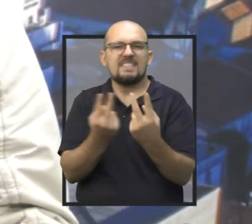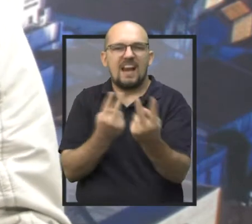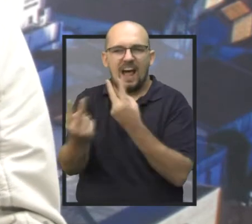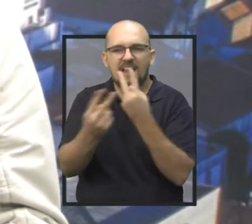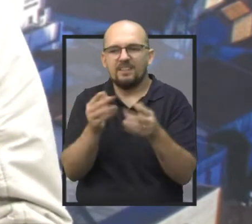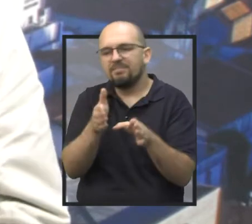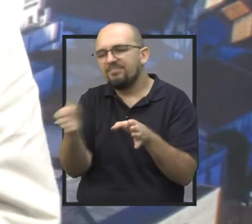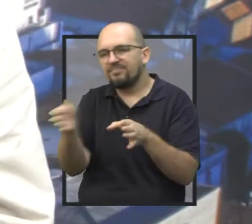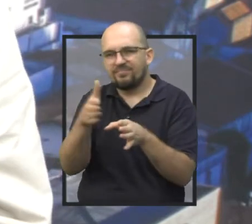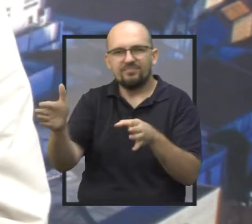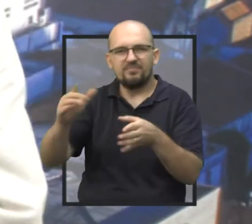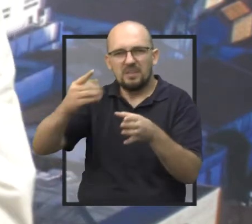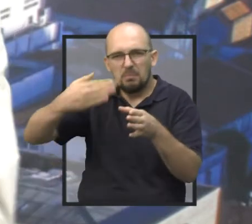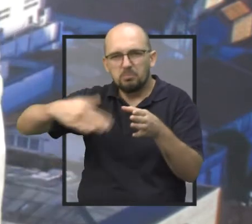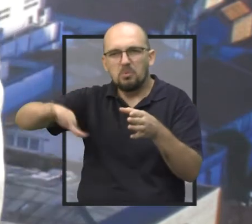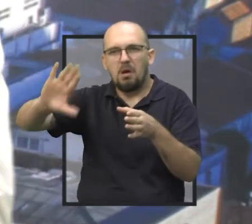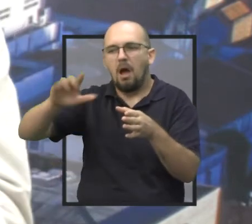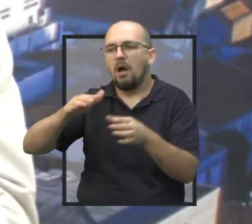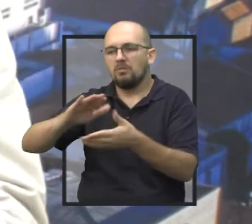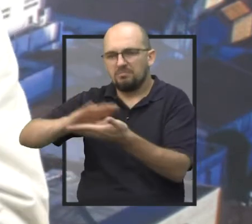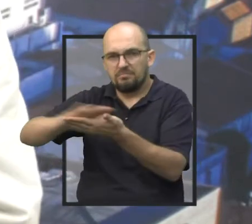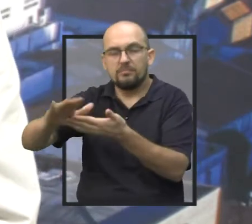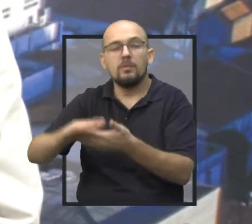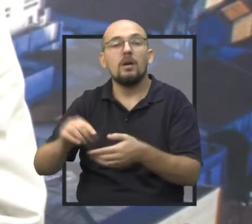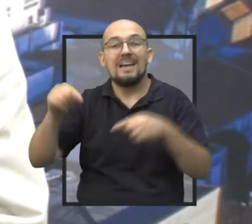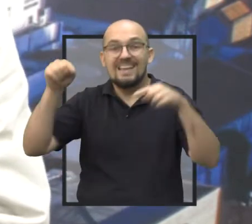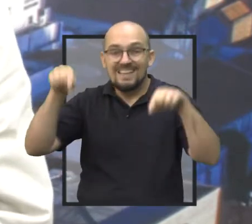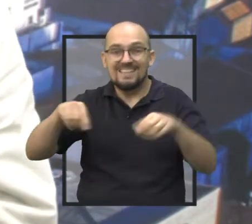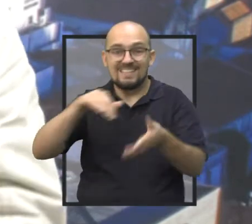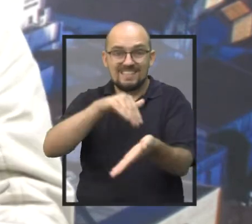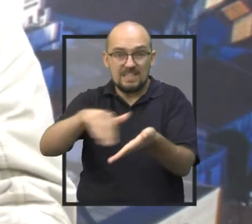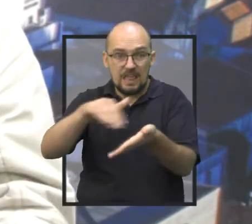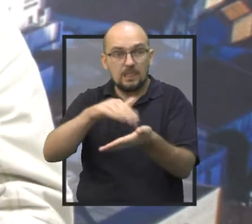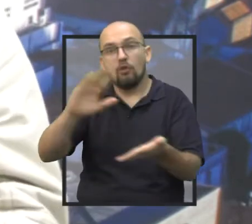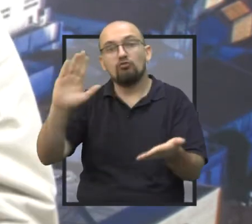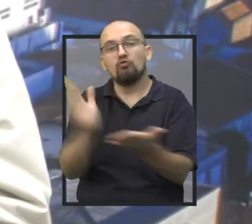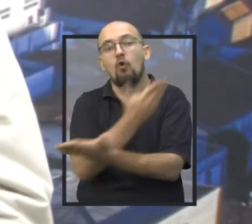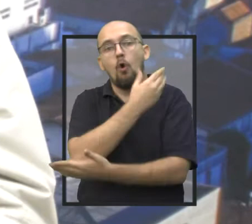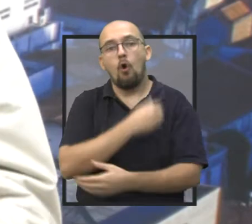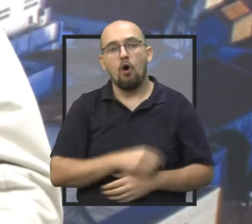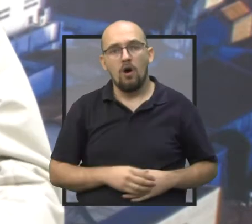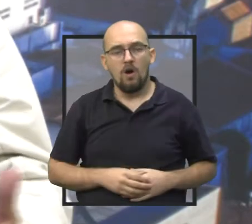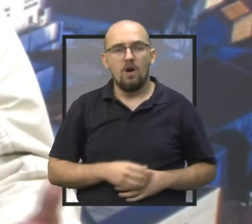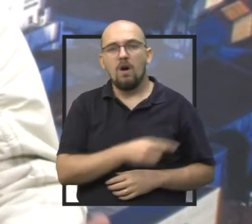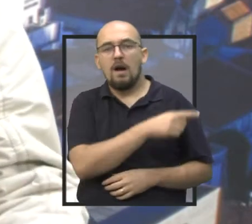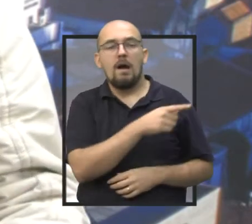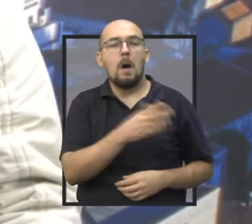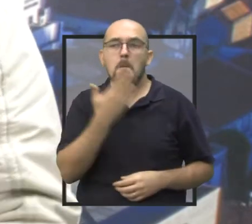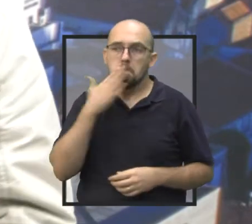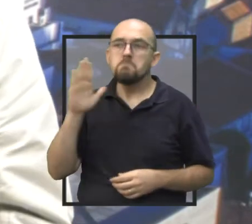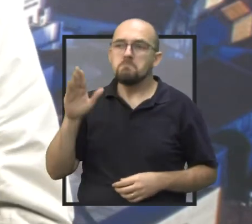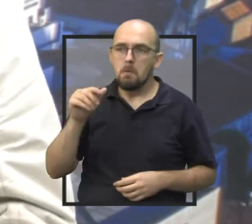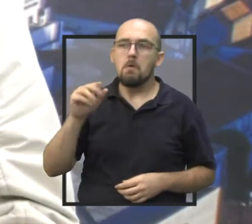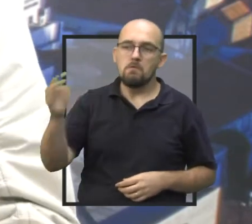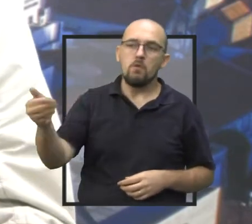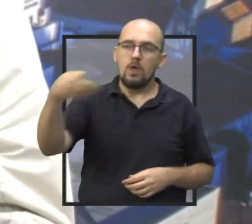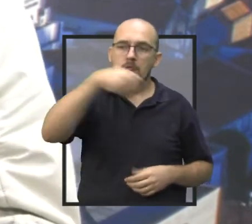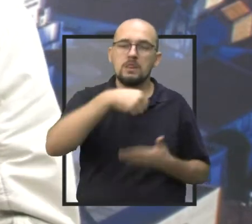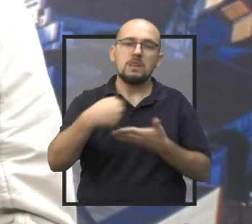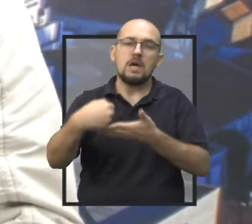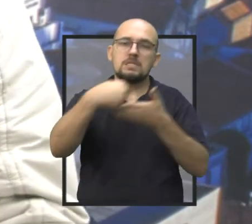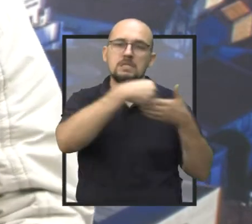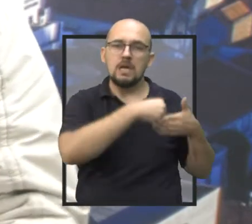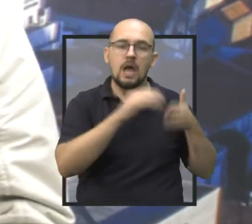municipais ali, circunvizinhas, e que foi tirado pelo seu secretário, que disse, prometeu que ia trazer a máquina e o caminhão para cá,